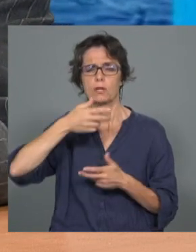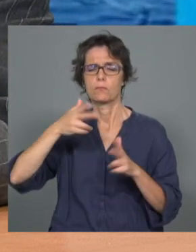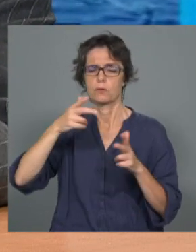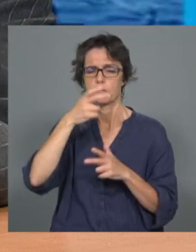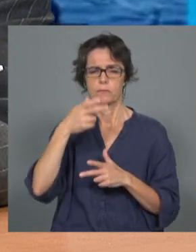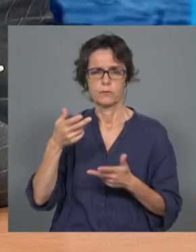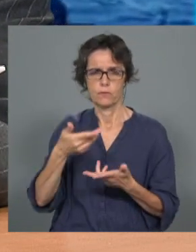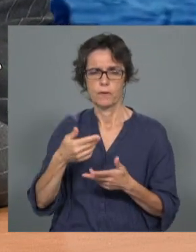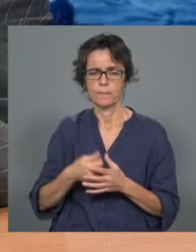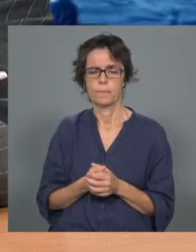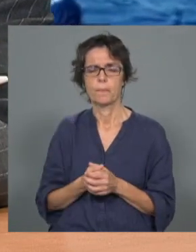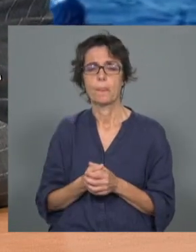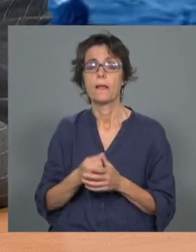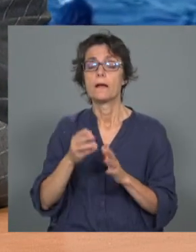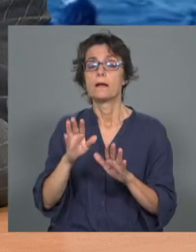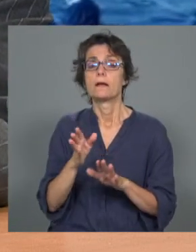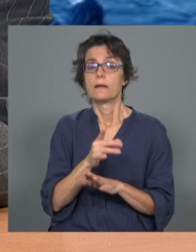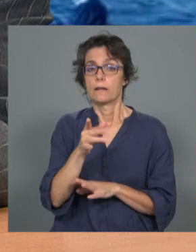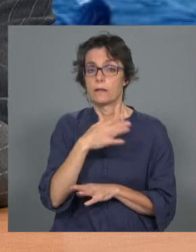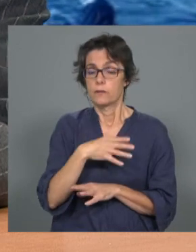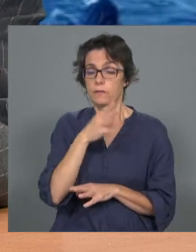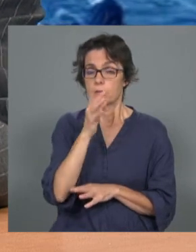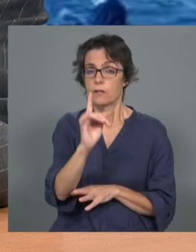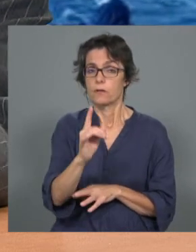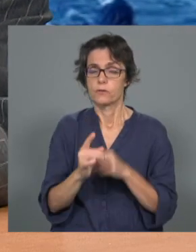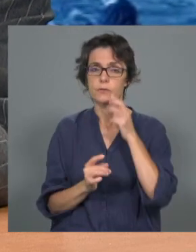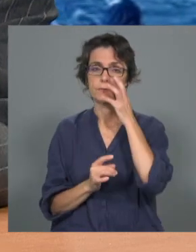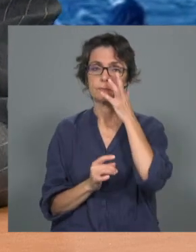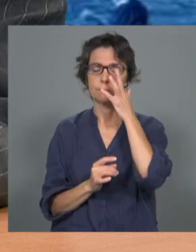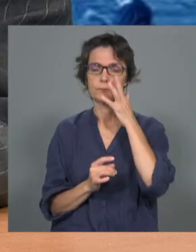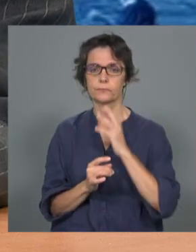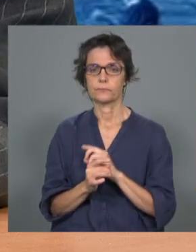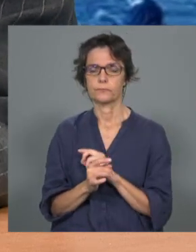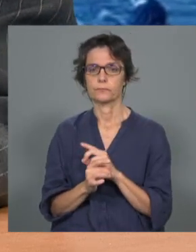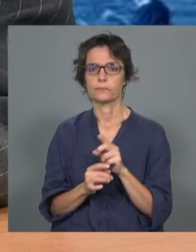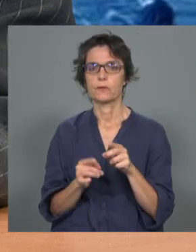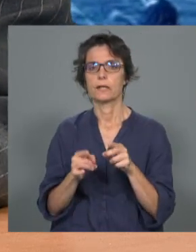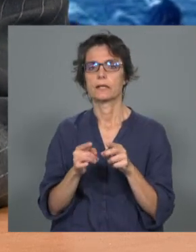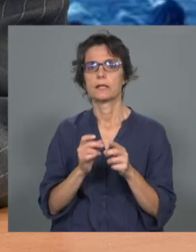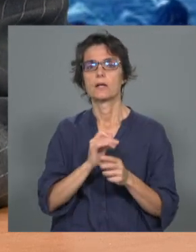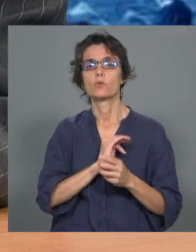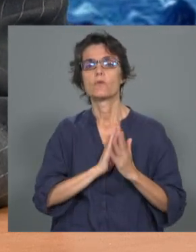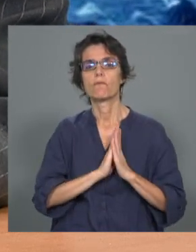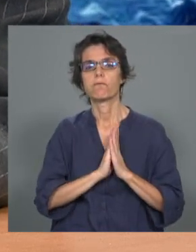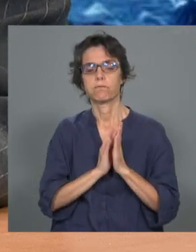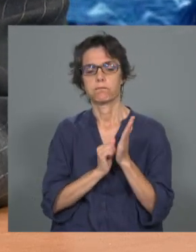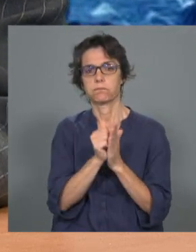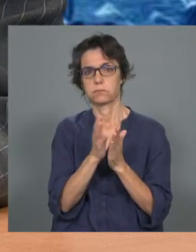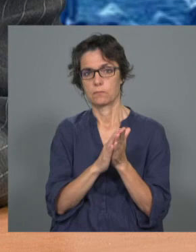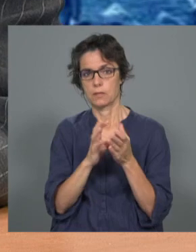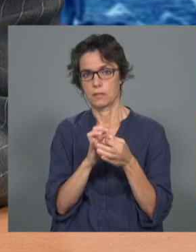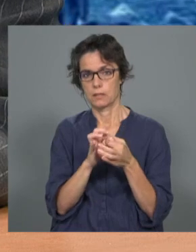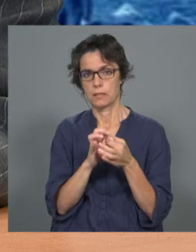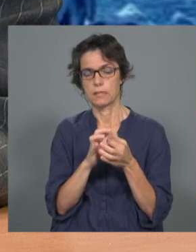Mas começa logo, estava eu a dizer, e acho que é importante como quadro de fundo, toda a fé bíblica é uma fé de